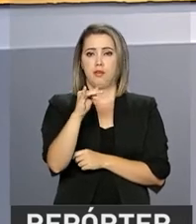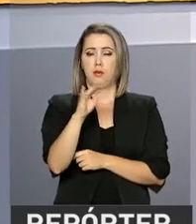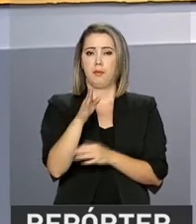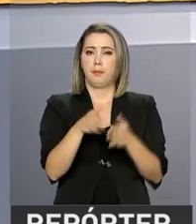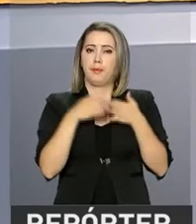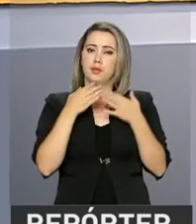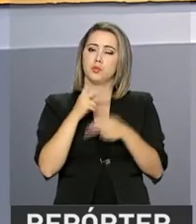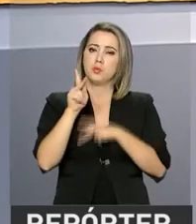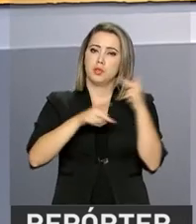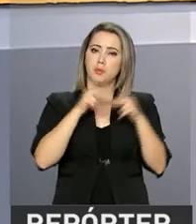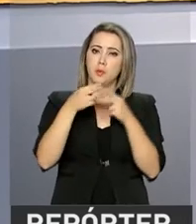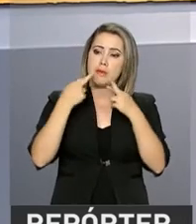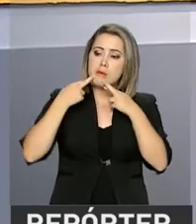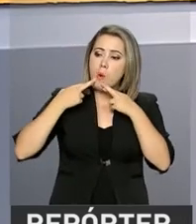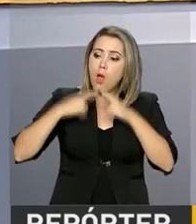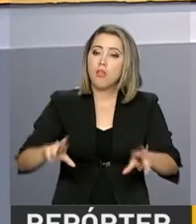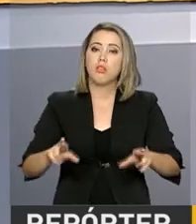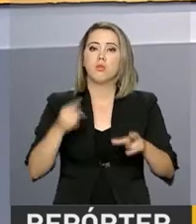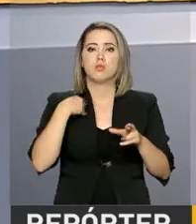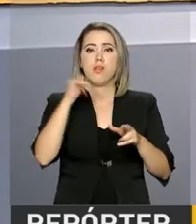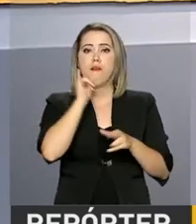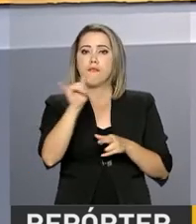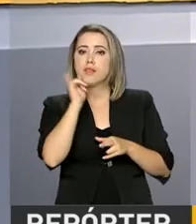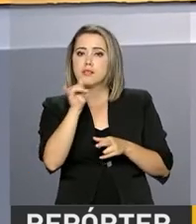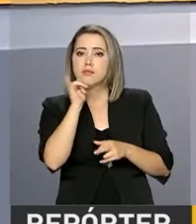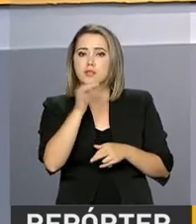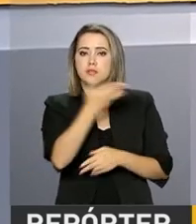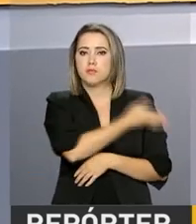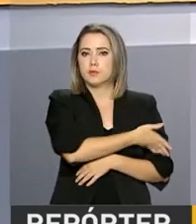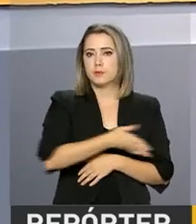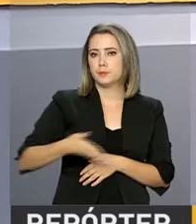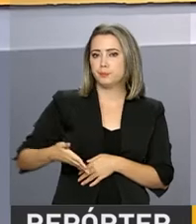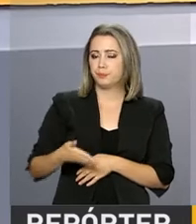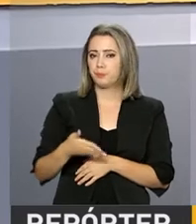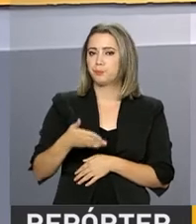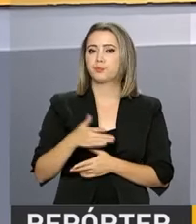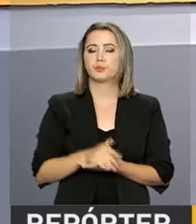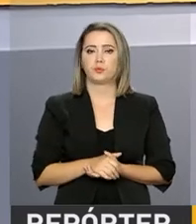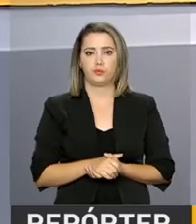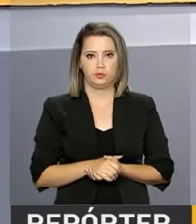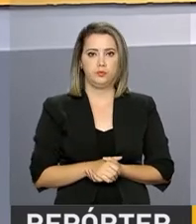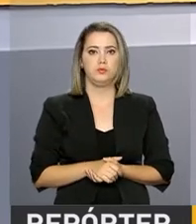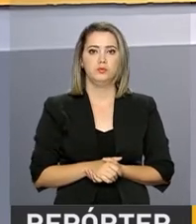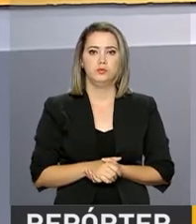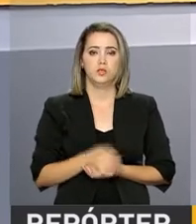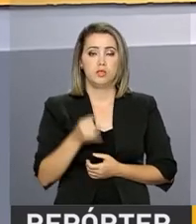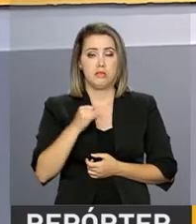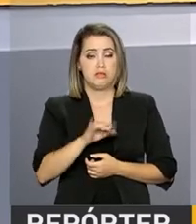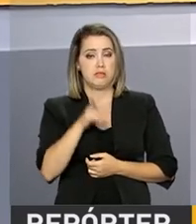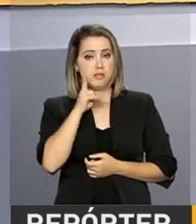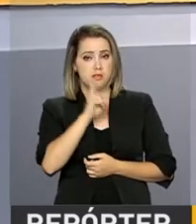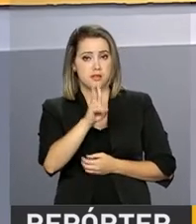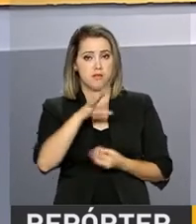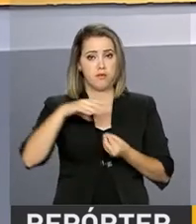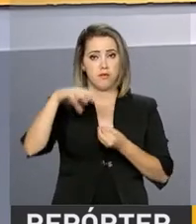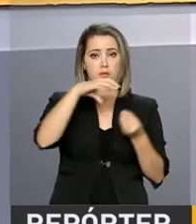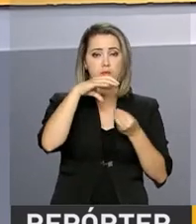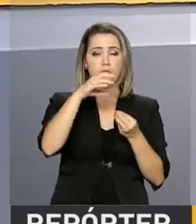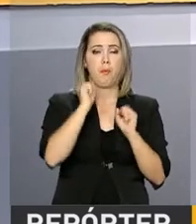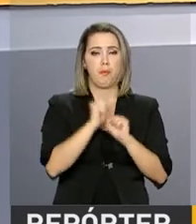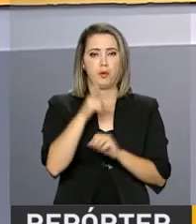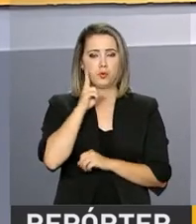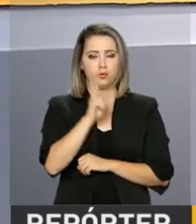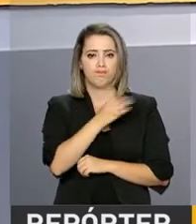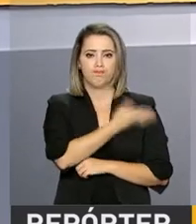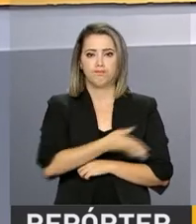que a população denuncie essa prática pelos telefones 190 ou 193 ou ainda pelo site do CENIPA